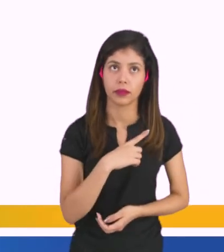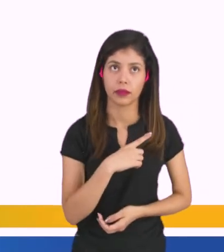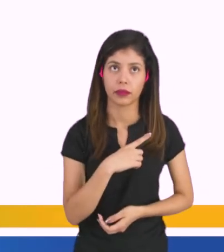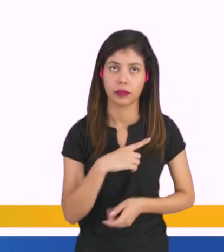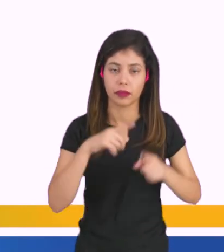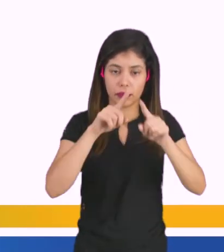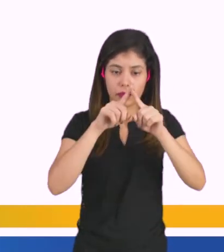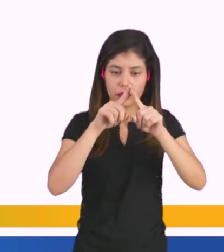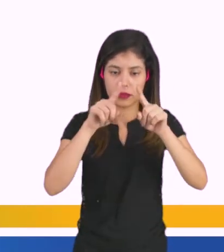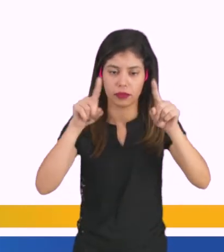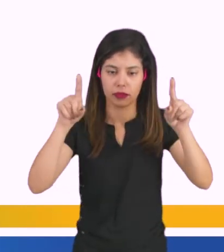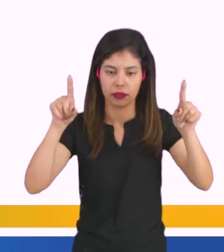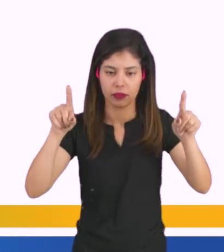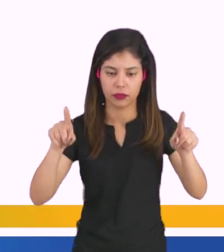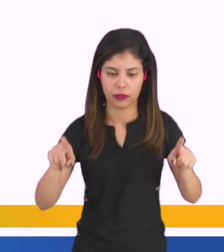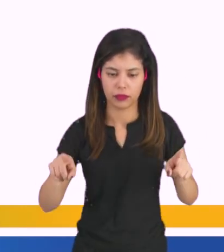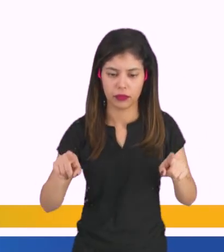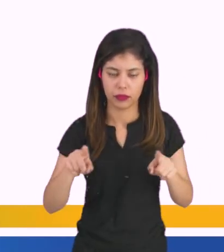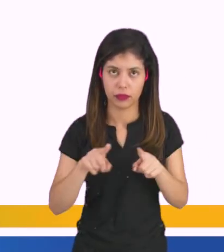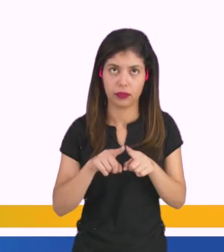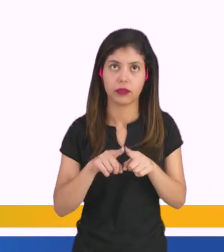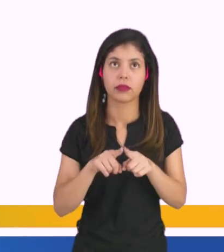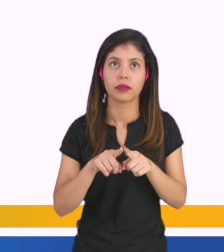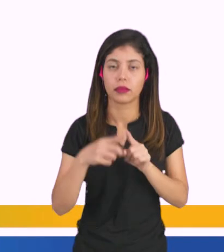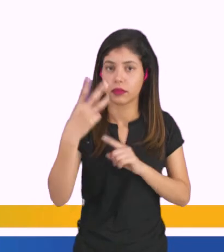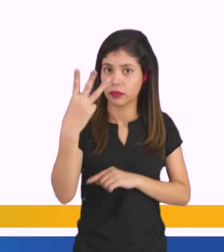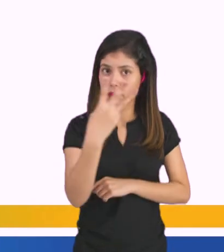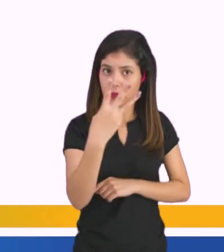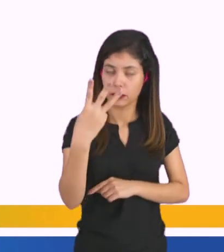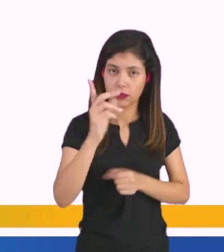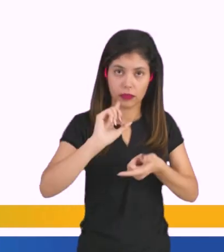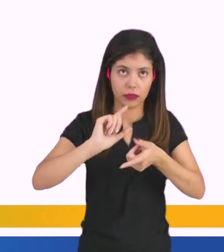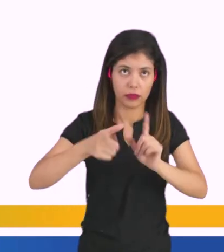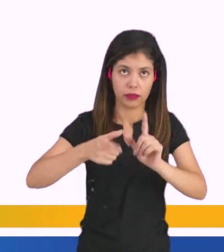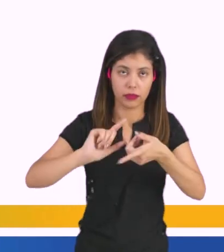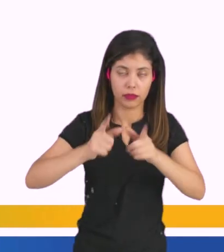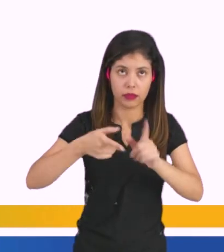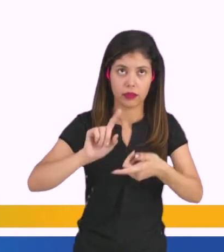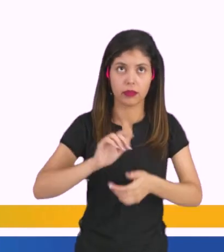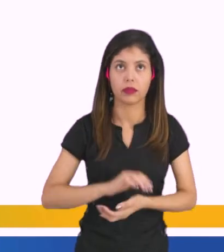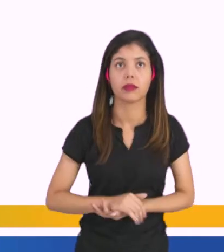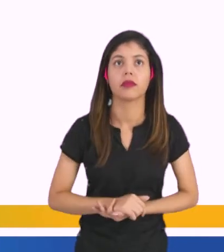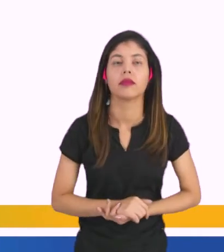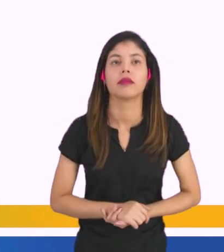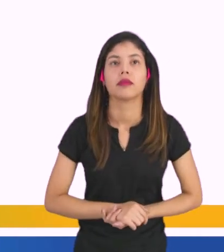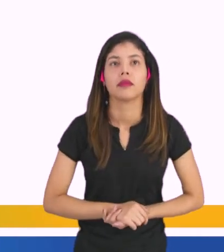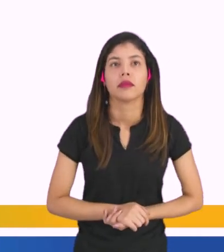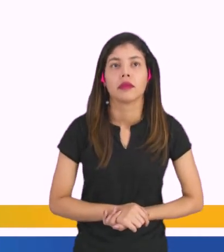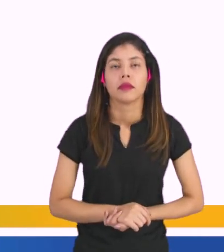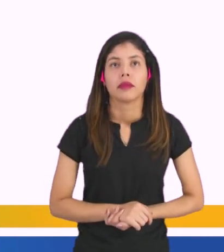um formato, que ele já deu no enunciado, de 3 letras, né? Então